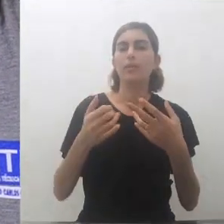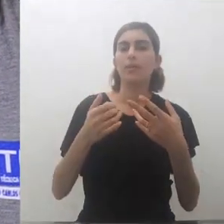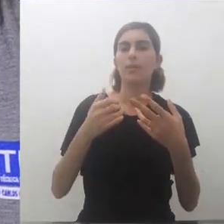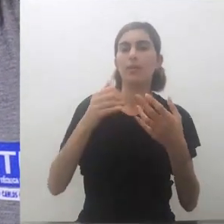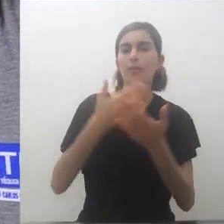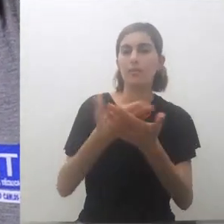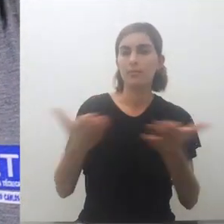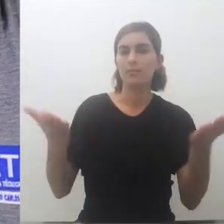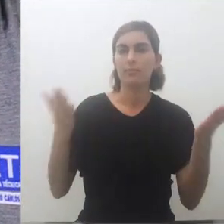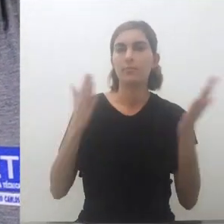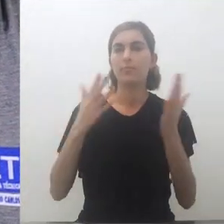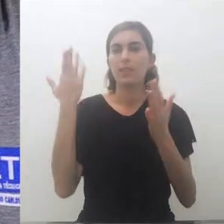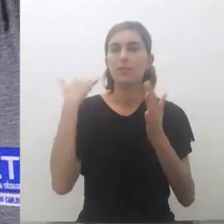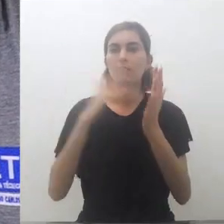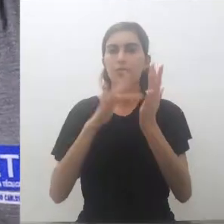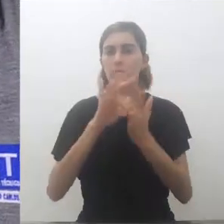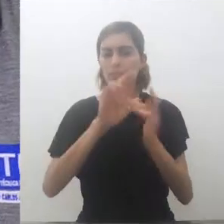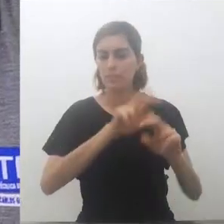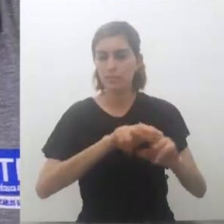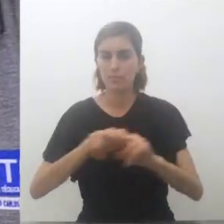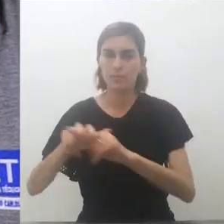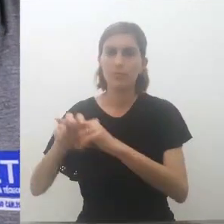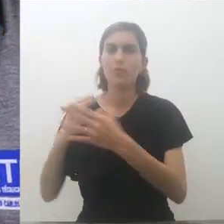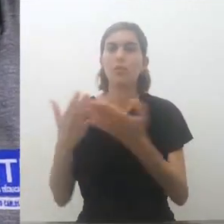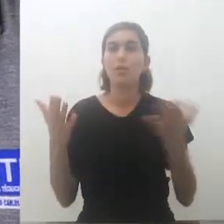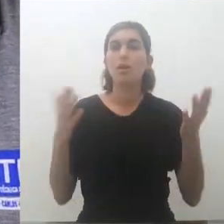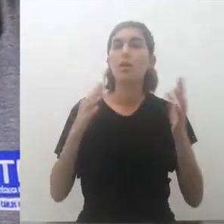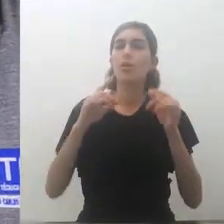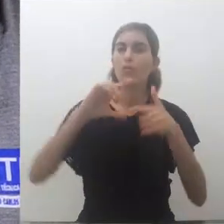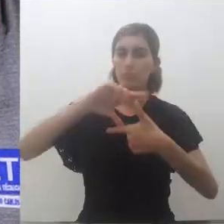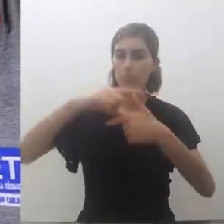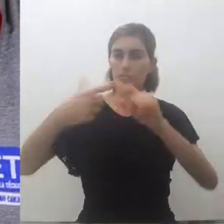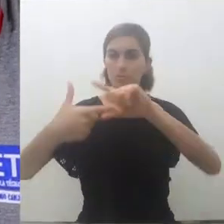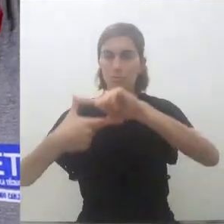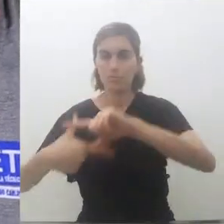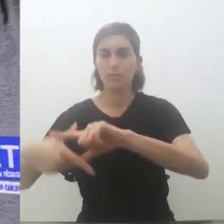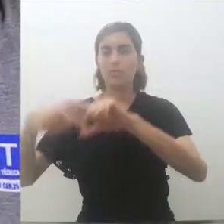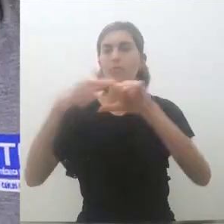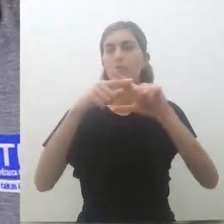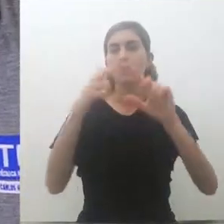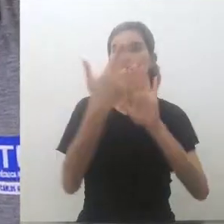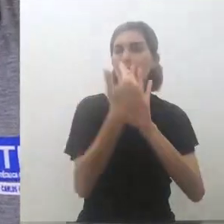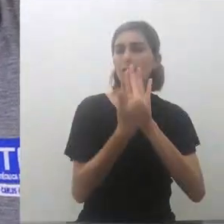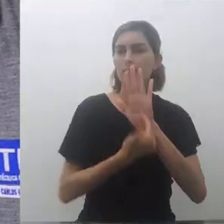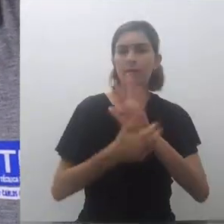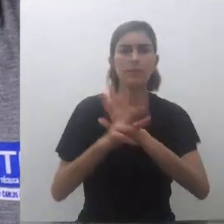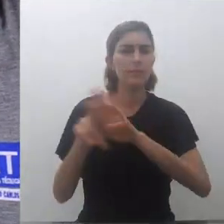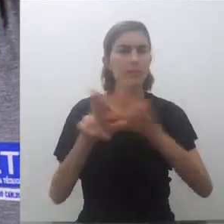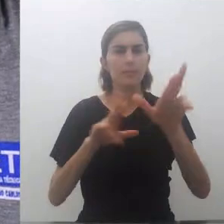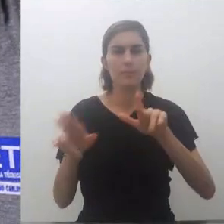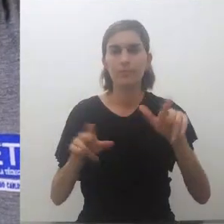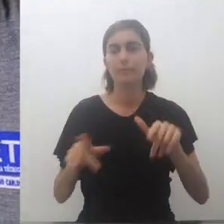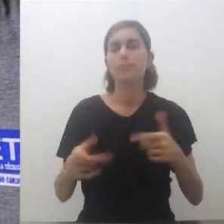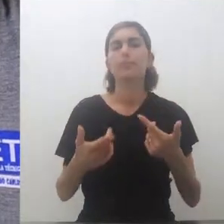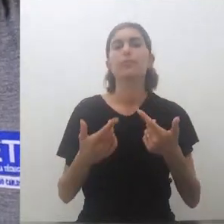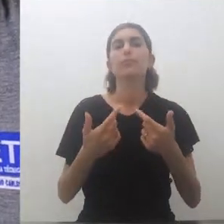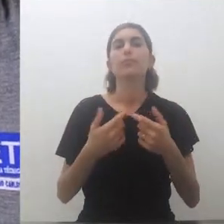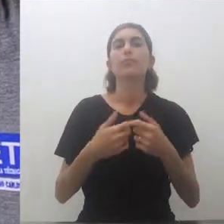que apresentam formas geométricas. Isso deu um filme até, de estudar essas formas presentes nos quadros.